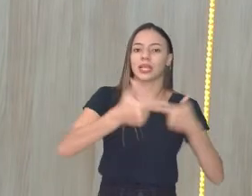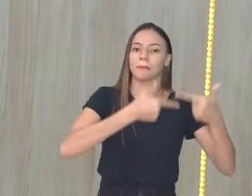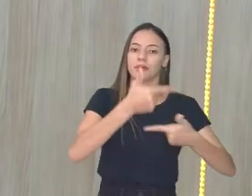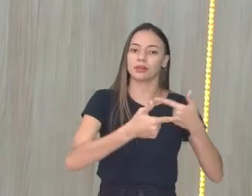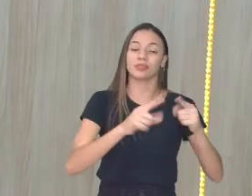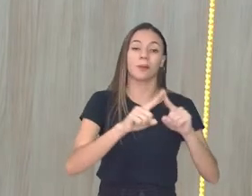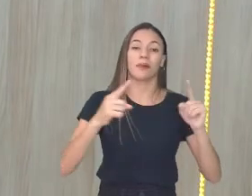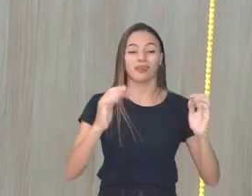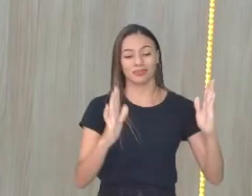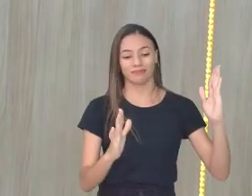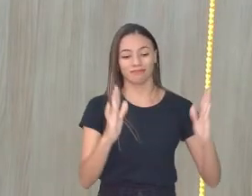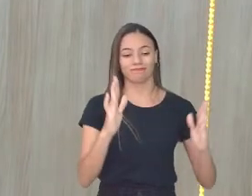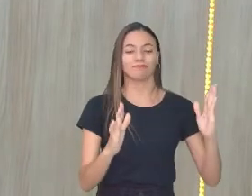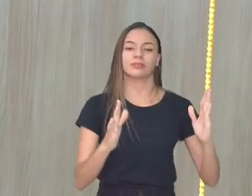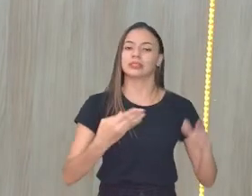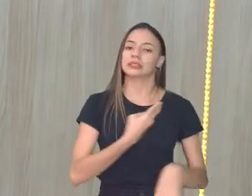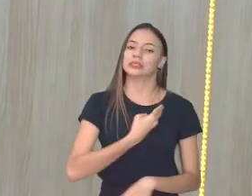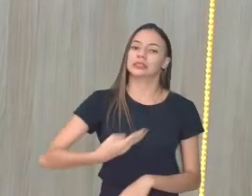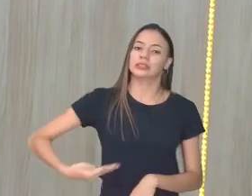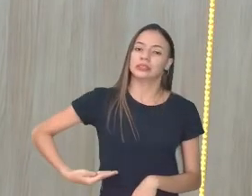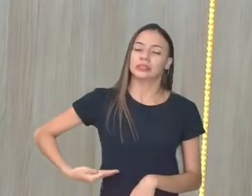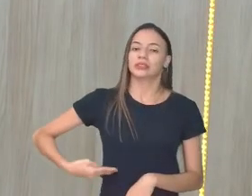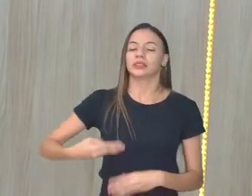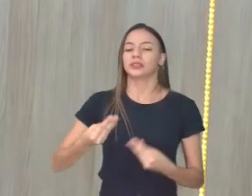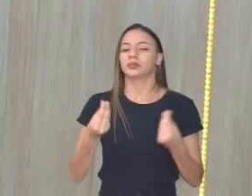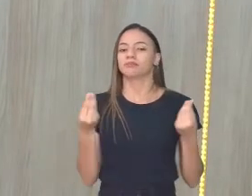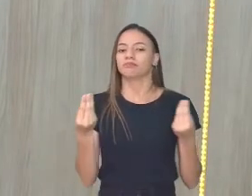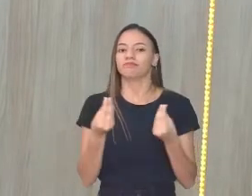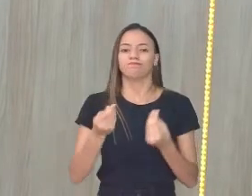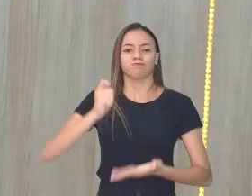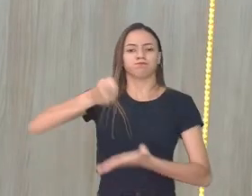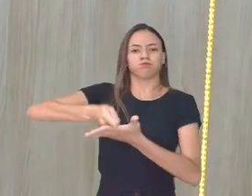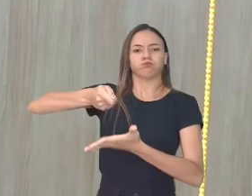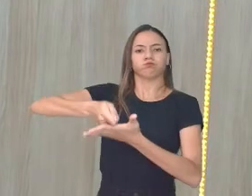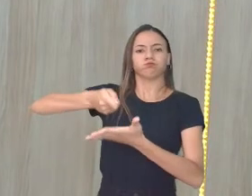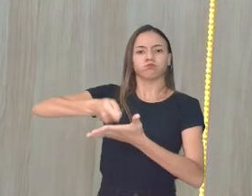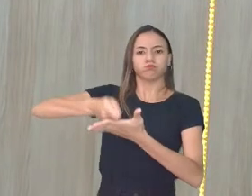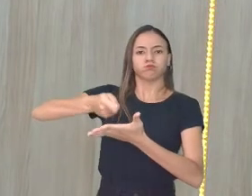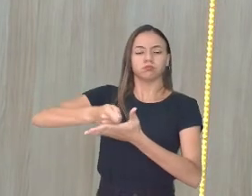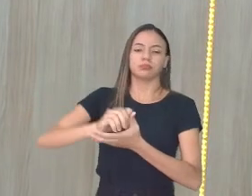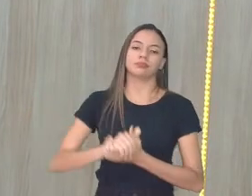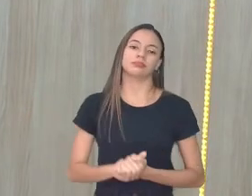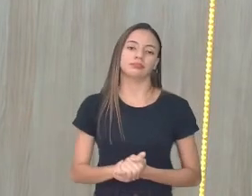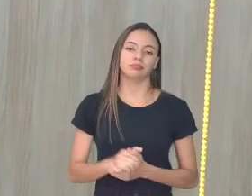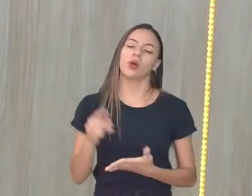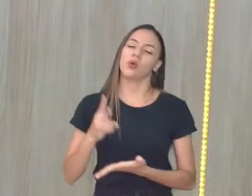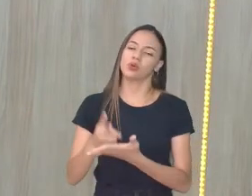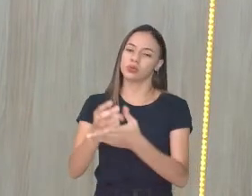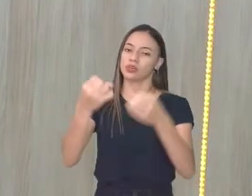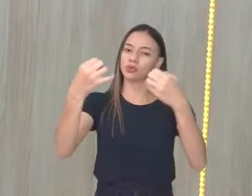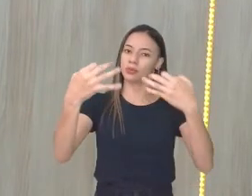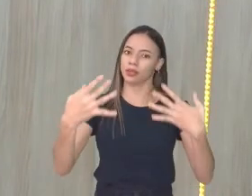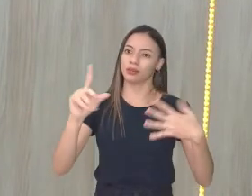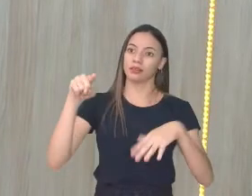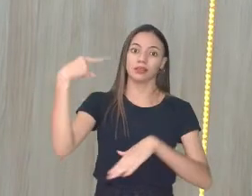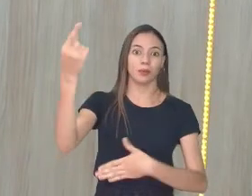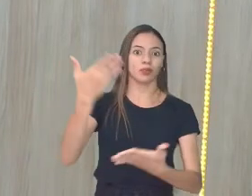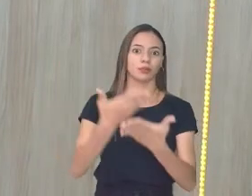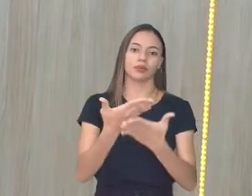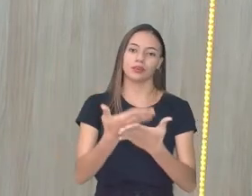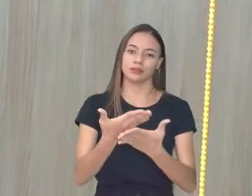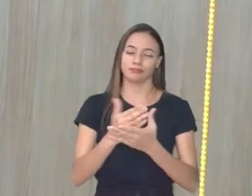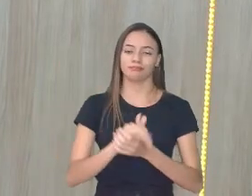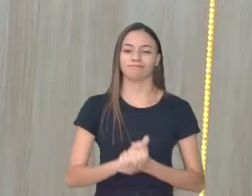esse período, né, de governo mais autoritário. Então a gente vai continuar falando sobre ele na próxima